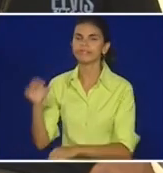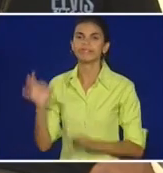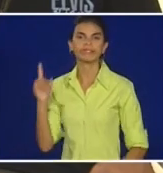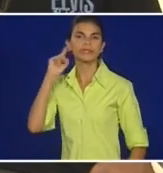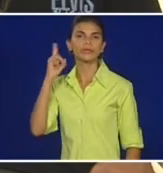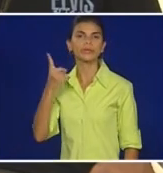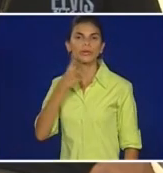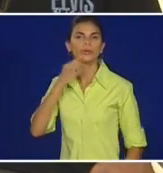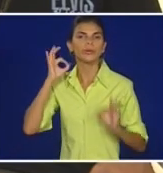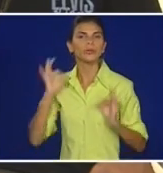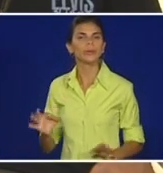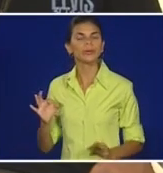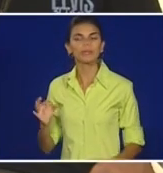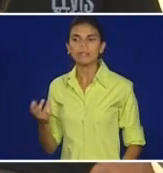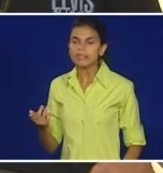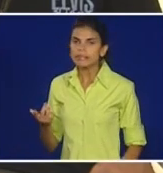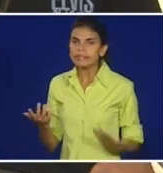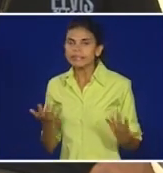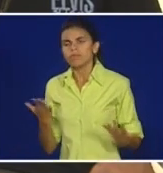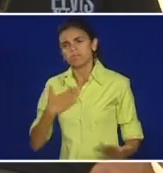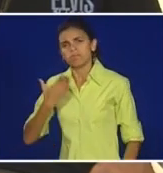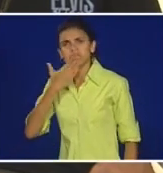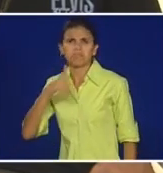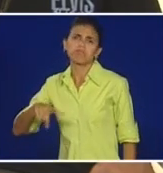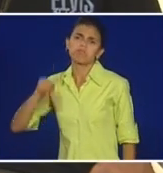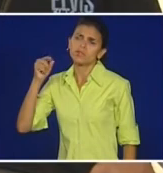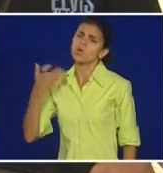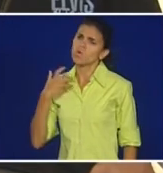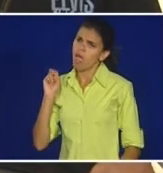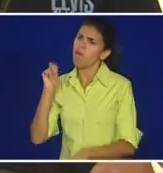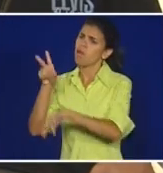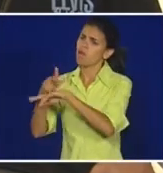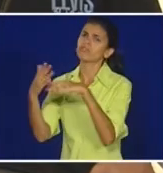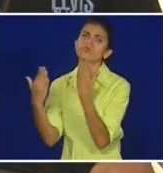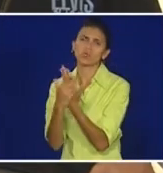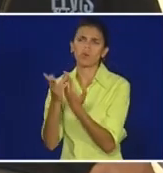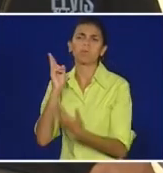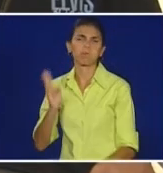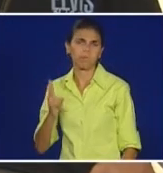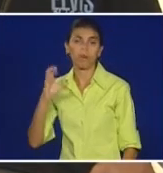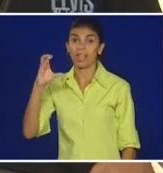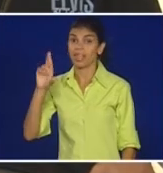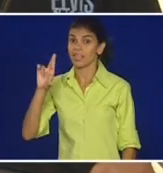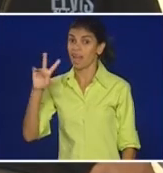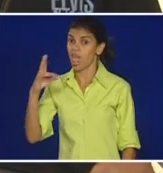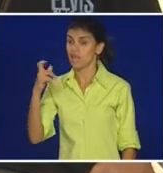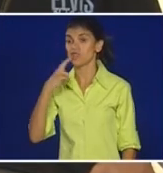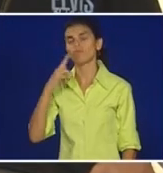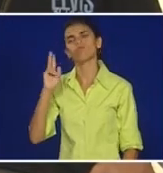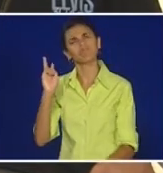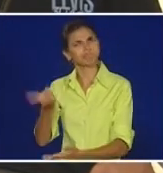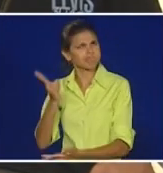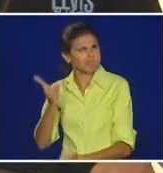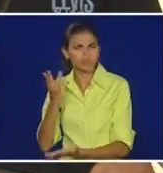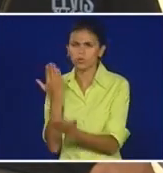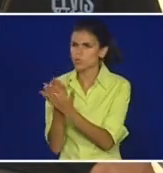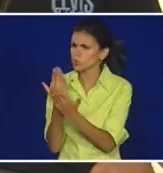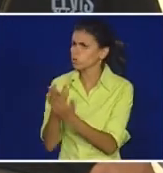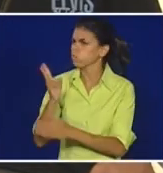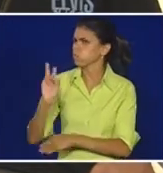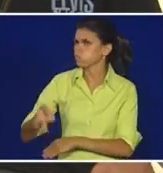Nós fizemos uma opção por manter o João na creche onde ele já estudava. Ele permaneceu, era o único surdo da creche, ele era um